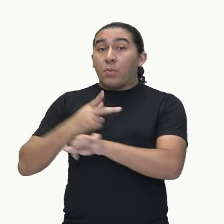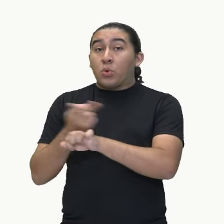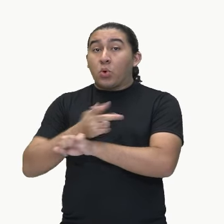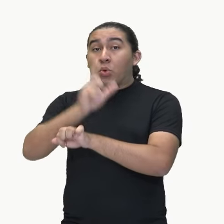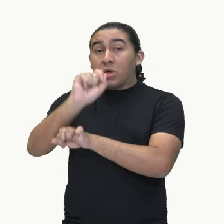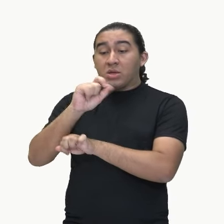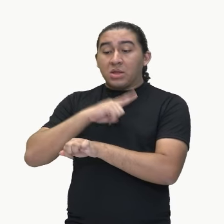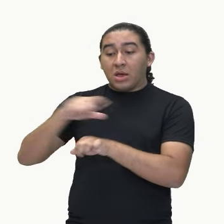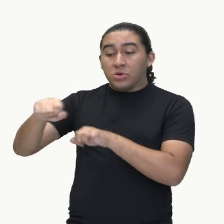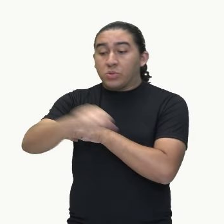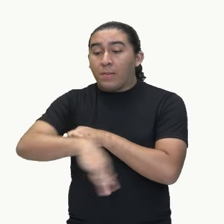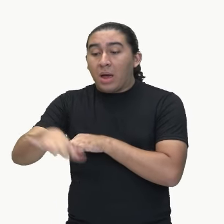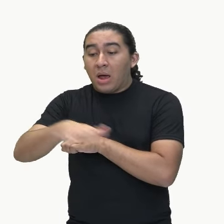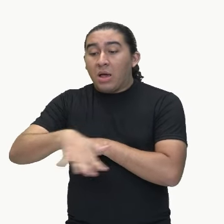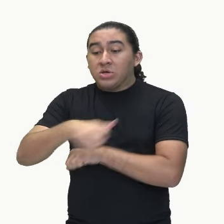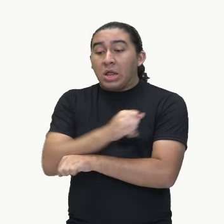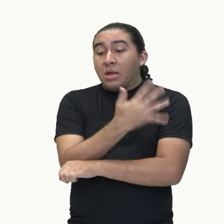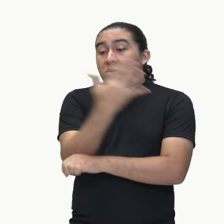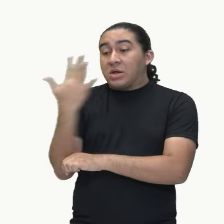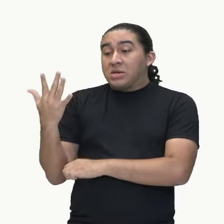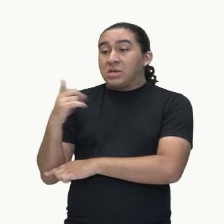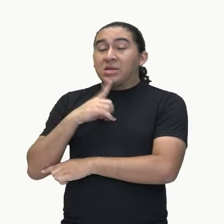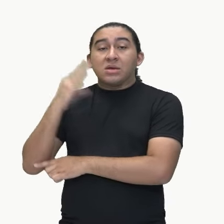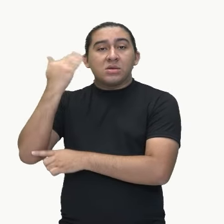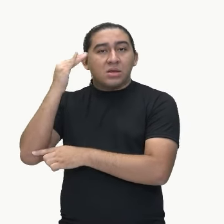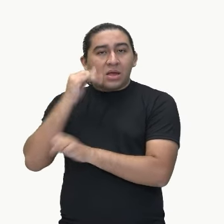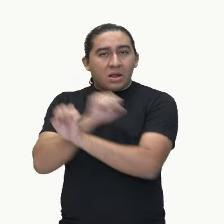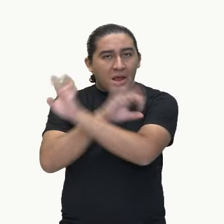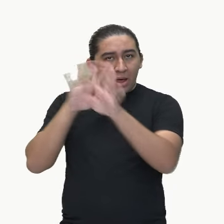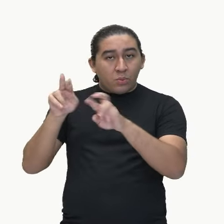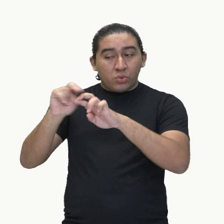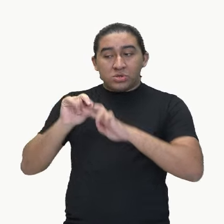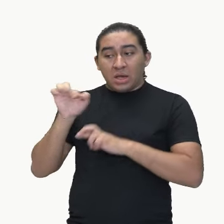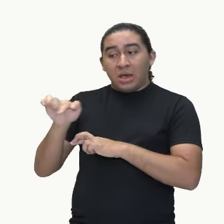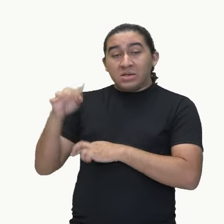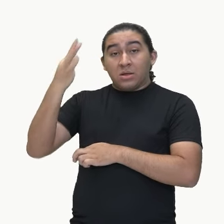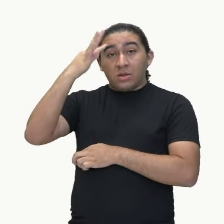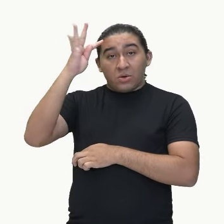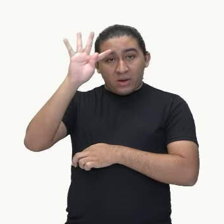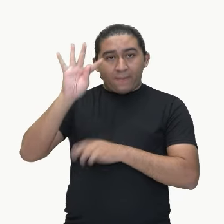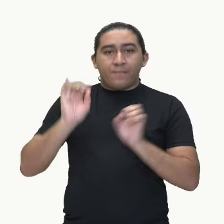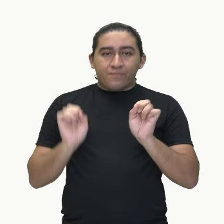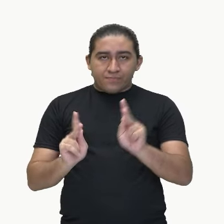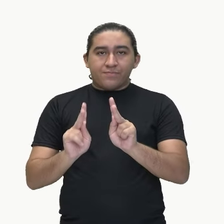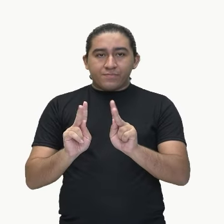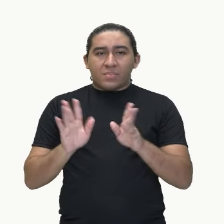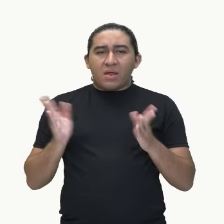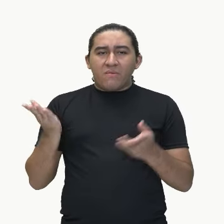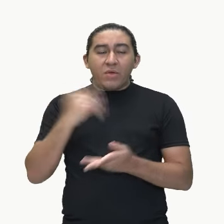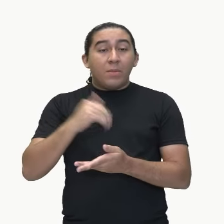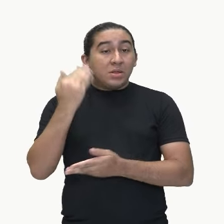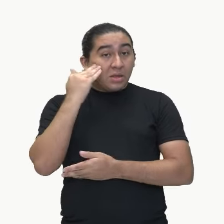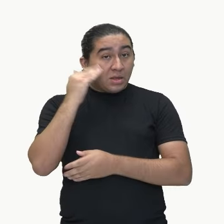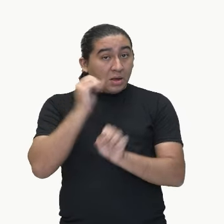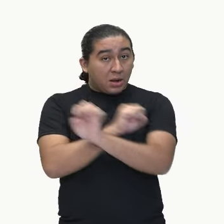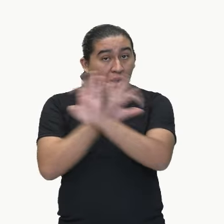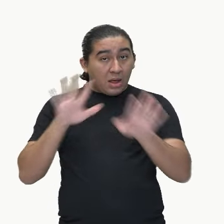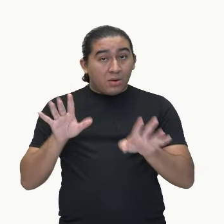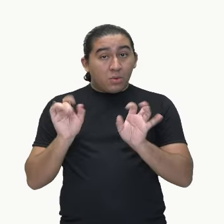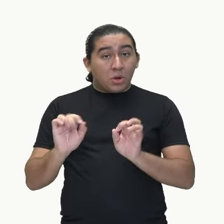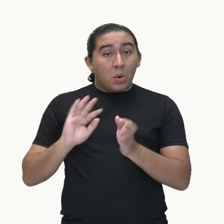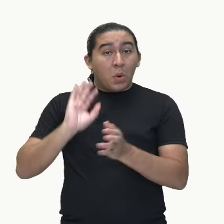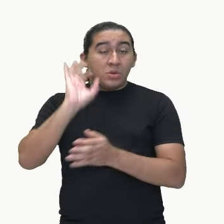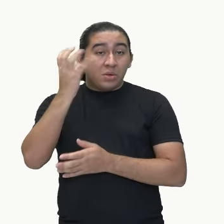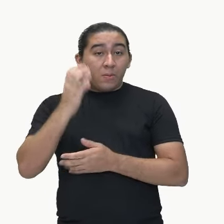na natureza essa explicação aí. Por isso que eles são cosmológicos. Vamos entender então esses princípios desses filósofos pré-socráticos